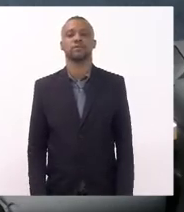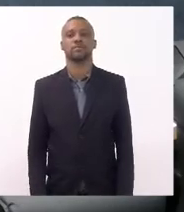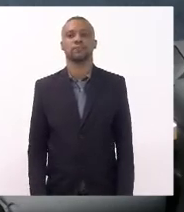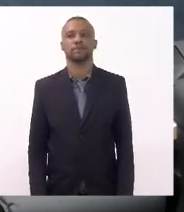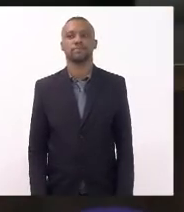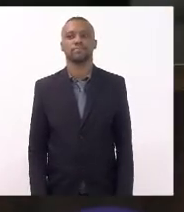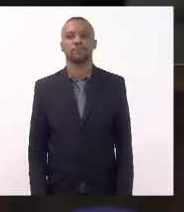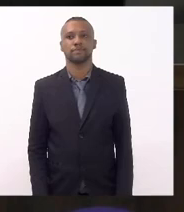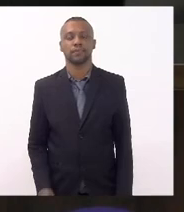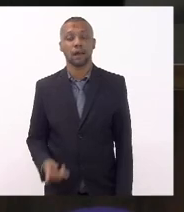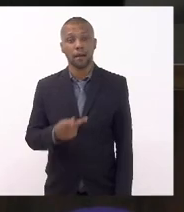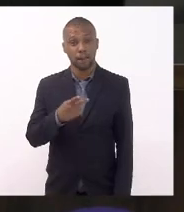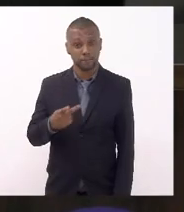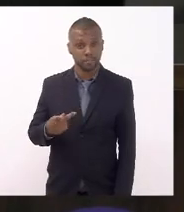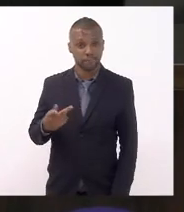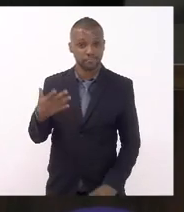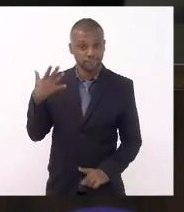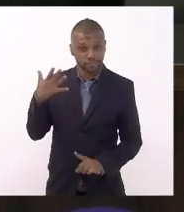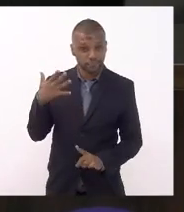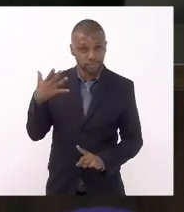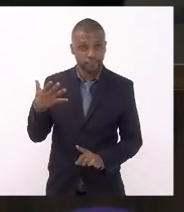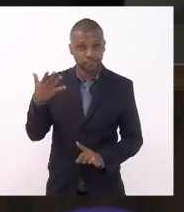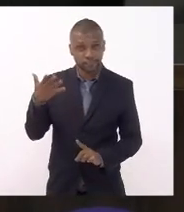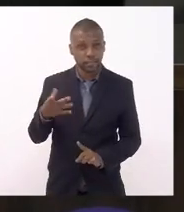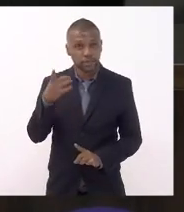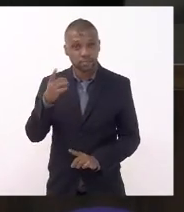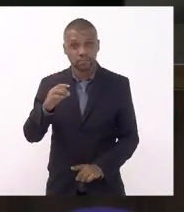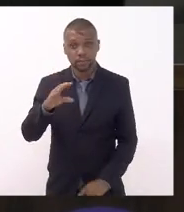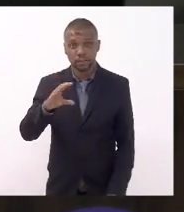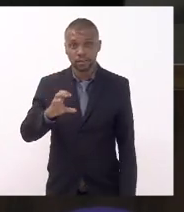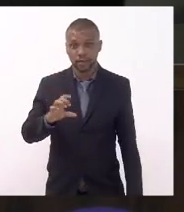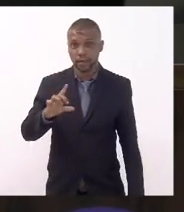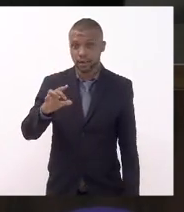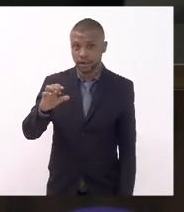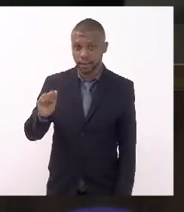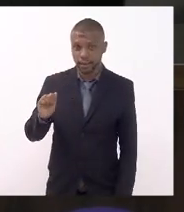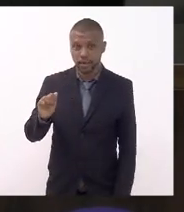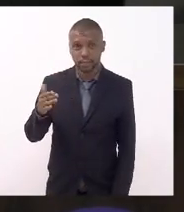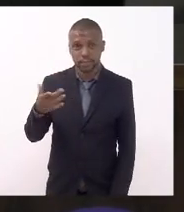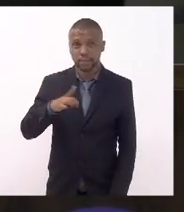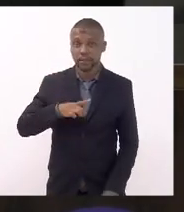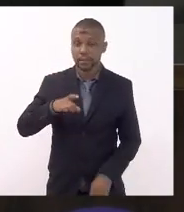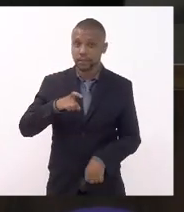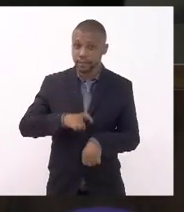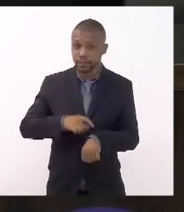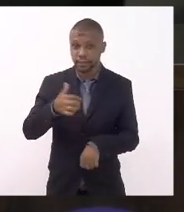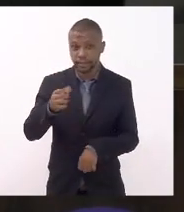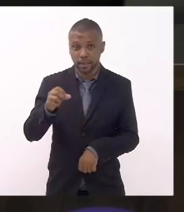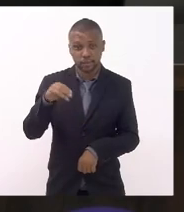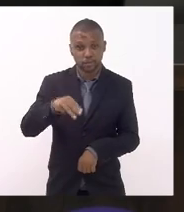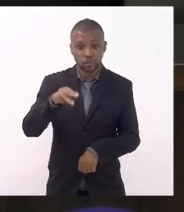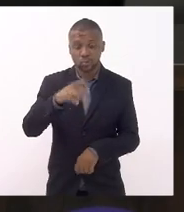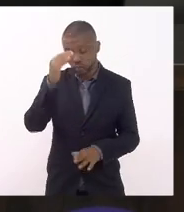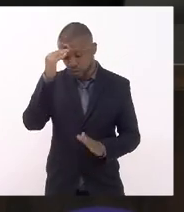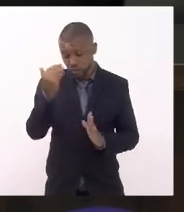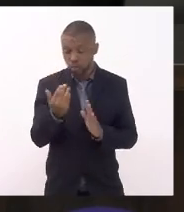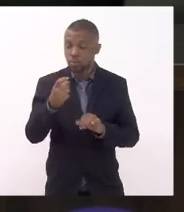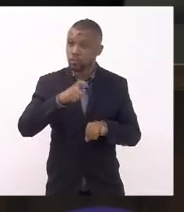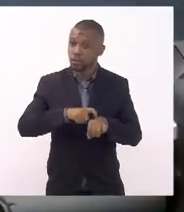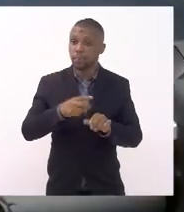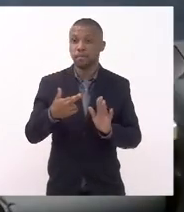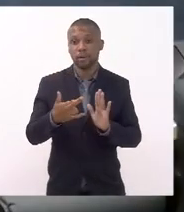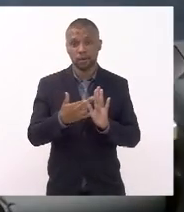Tem a palavra agora, por ordem de inscrição, a ilustre deputada Célia Jordão. Vossa Excelência dispõe de 10 minutos, de acordo com o tempo